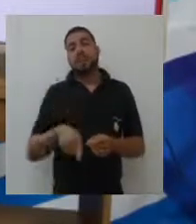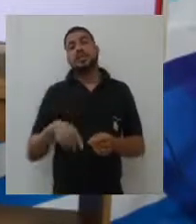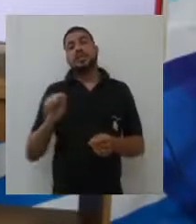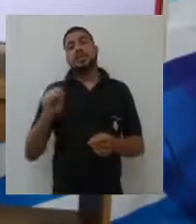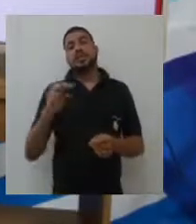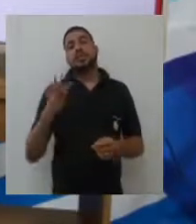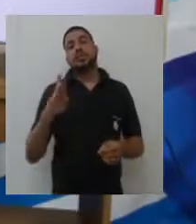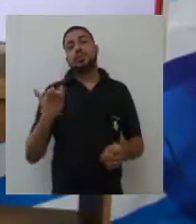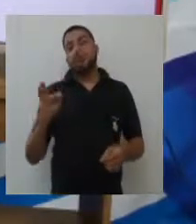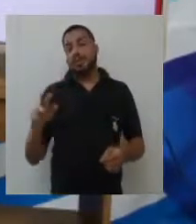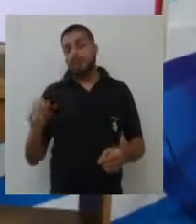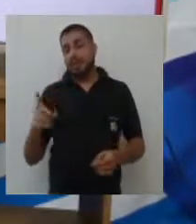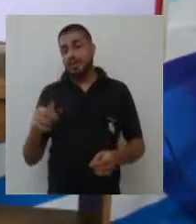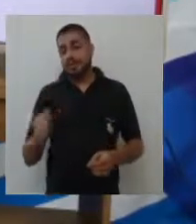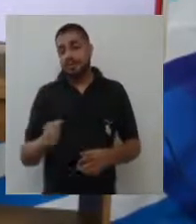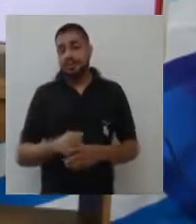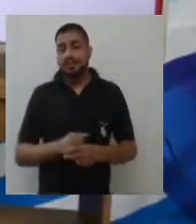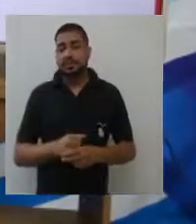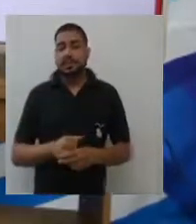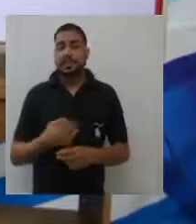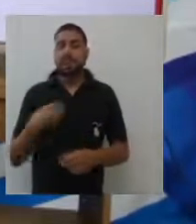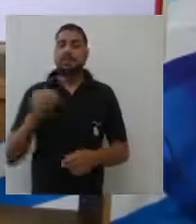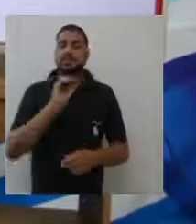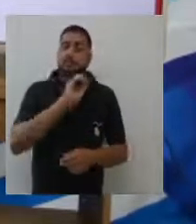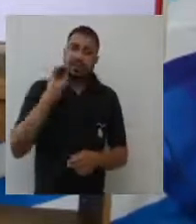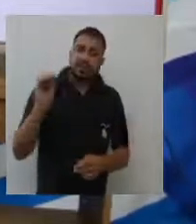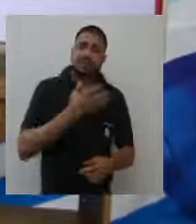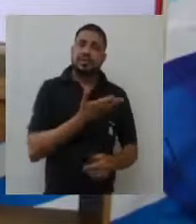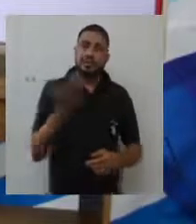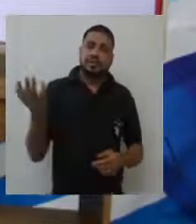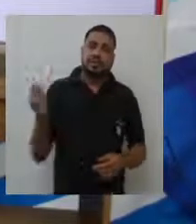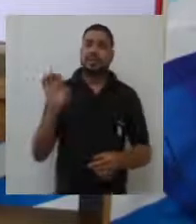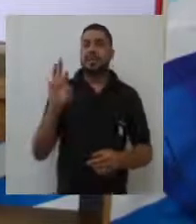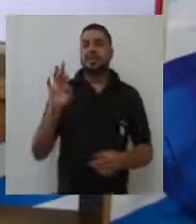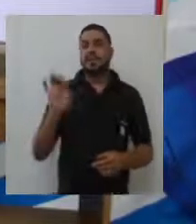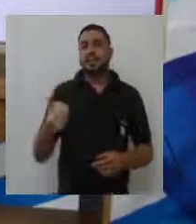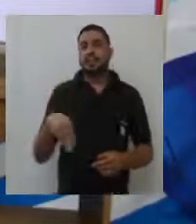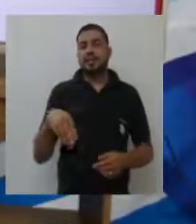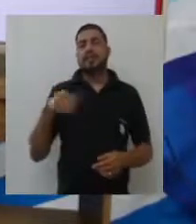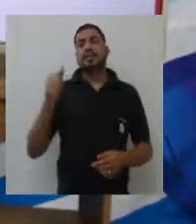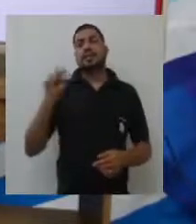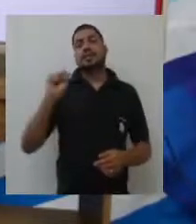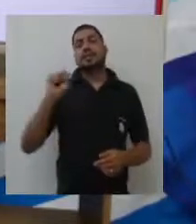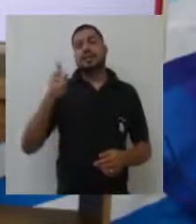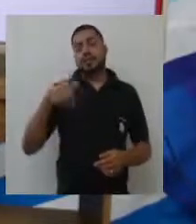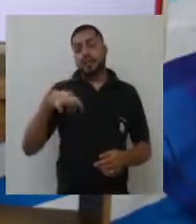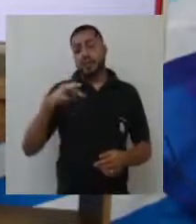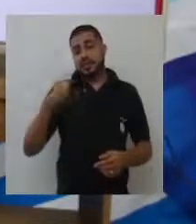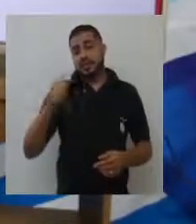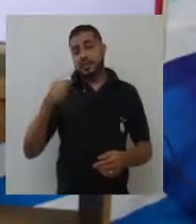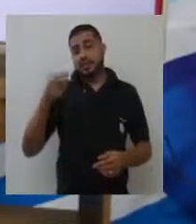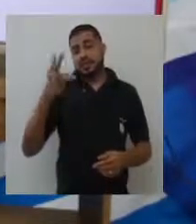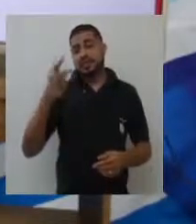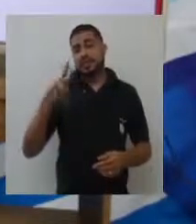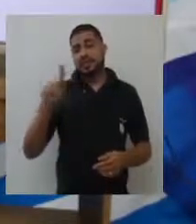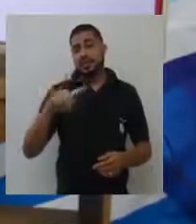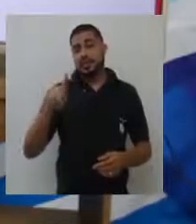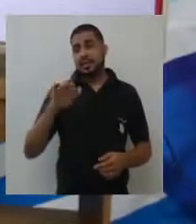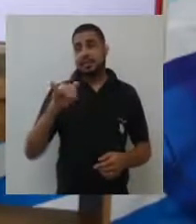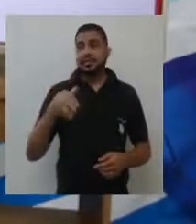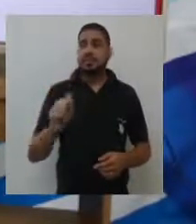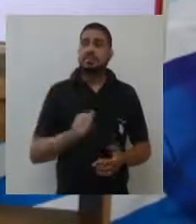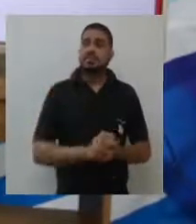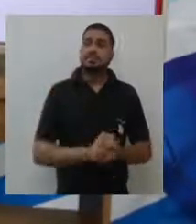saturada. Ótima pergunta. Eu quero mandar um beijo para todos vocês do EREM em Santa Terezinha. Verônica, obrigado pela tua audiência, tá?